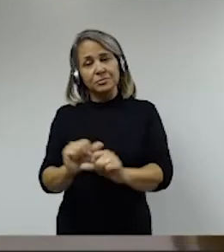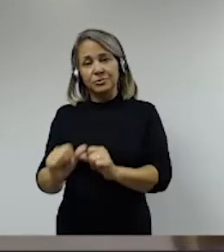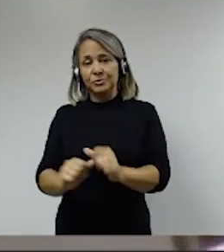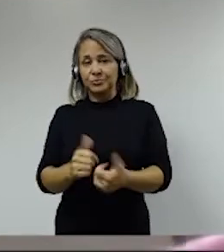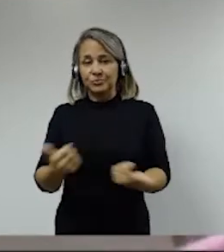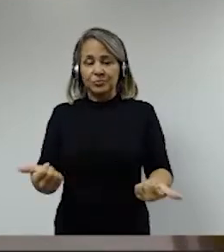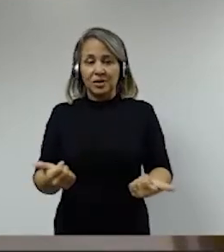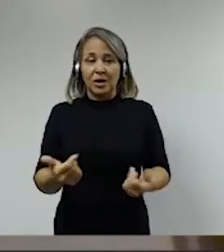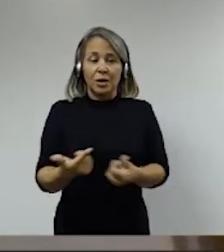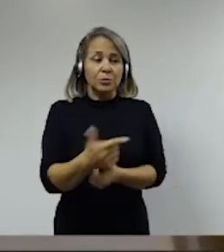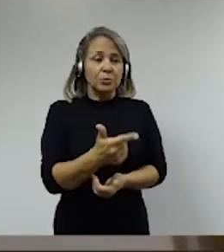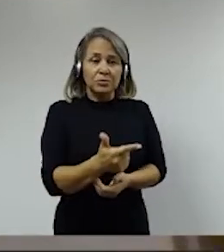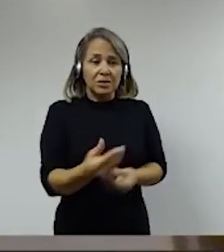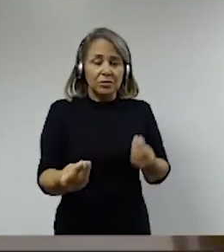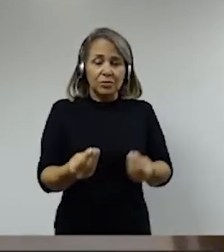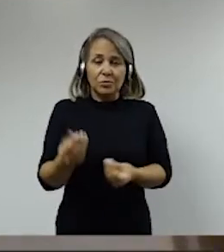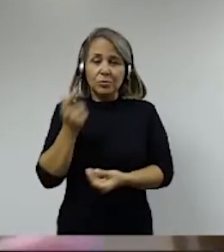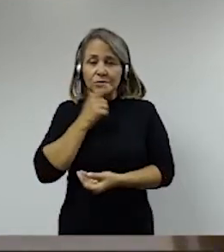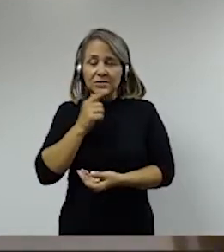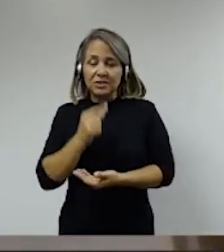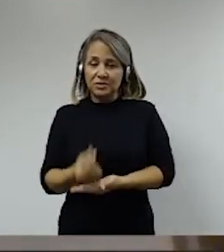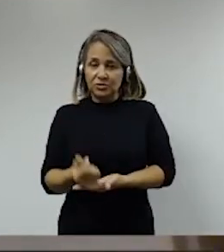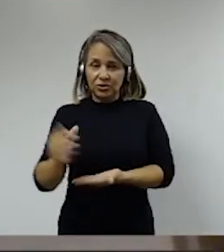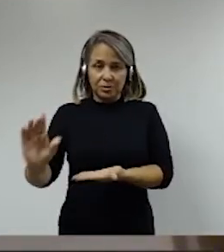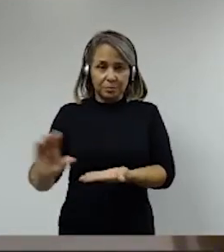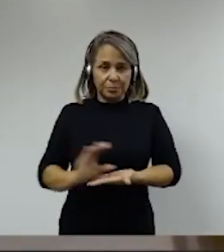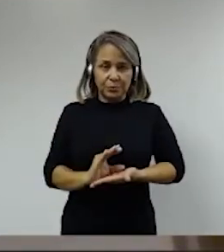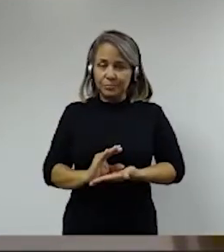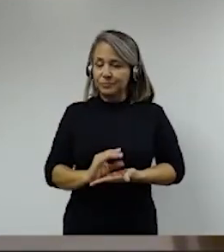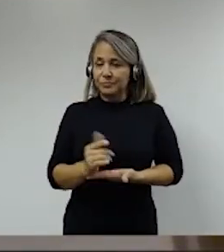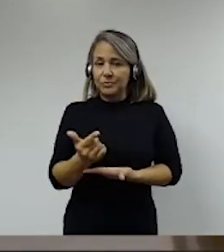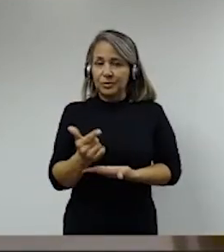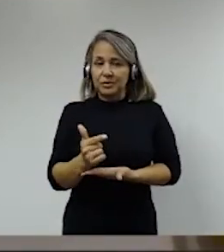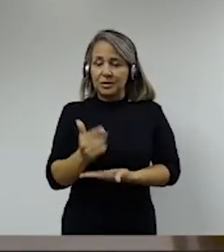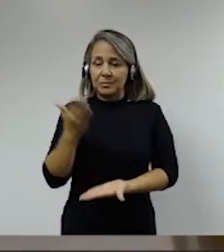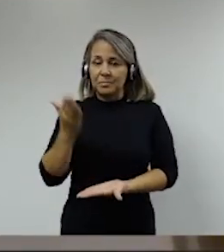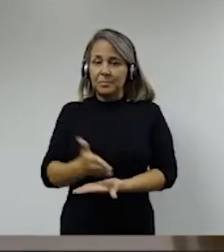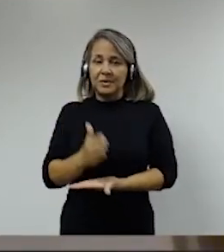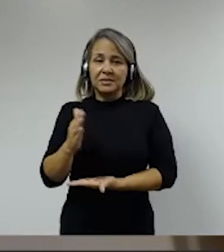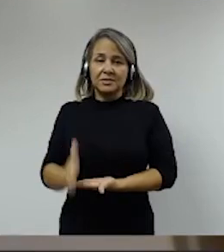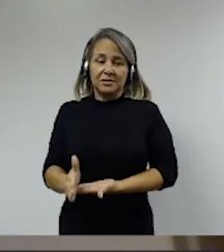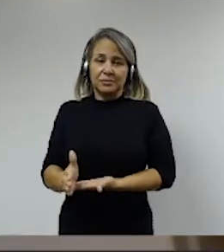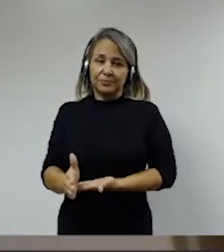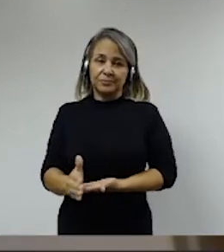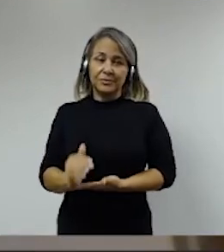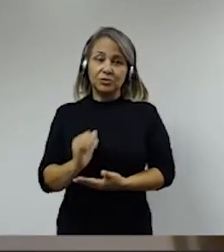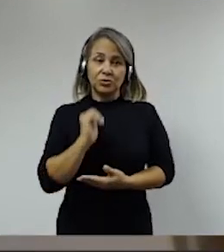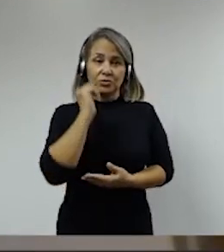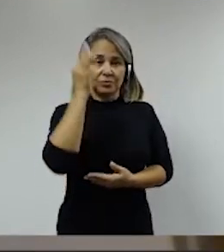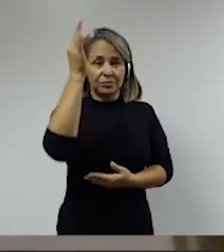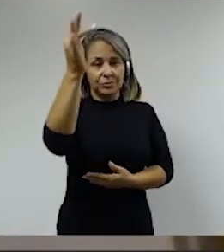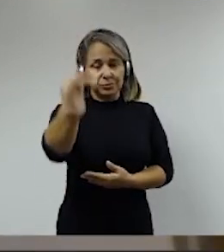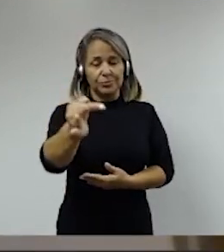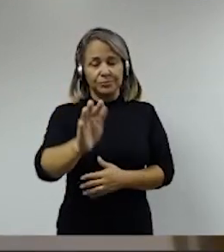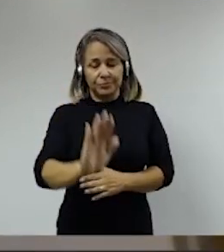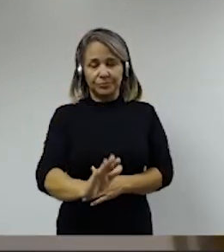tenho mercado de exibição, não vou ter mais o mercado de exibição, essa receita não entra, ou seja, a recuperação do investimento vai ser lá à frente,